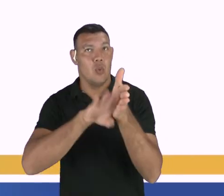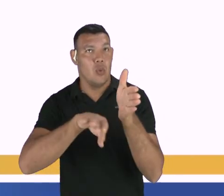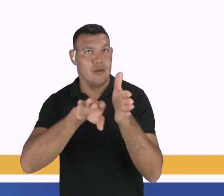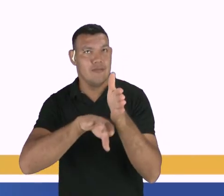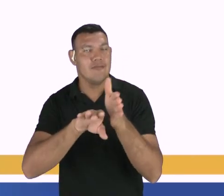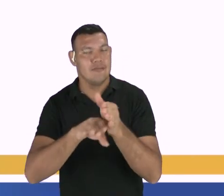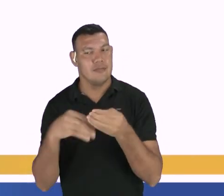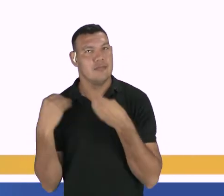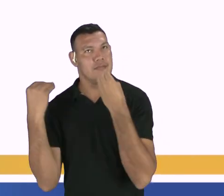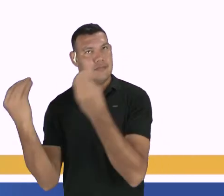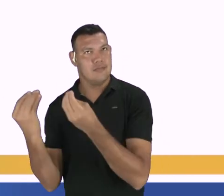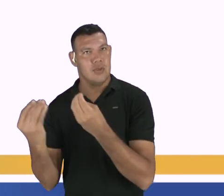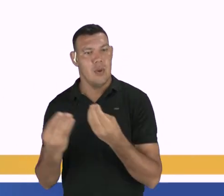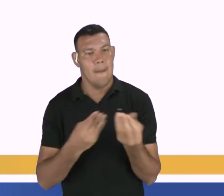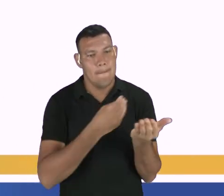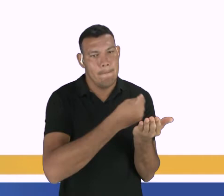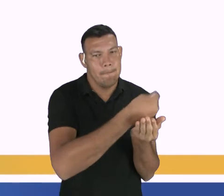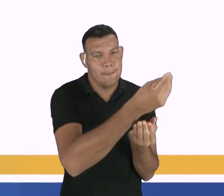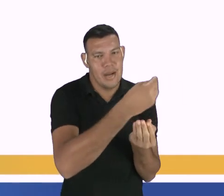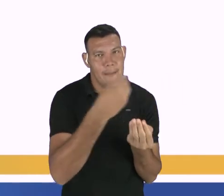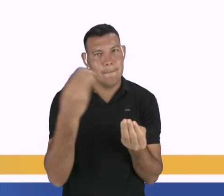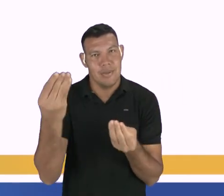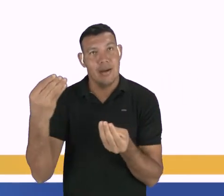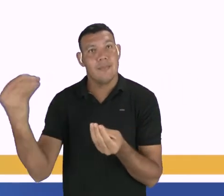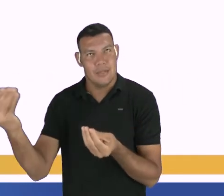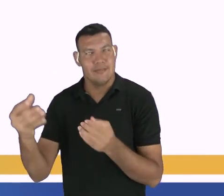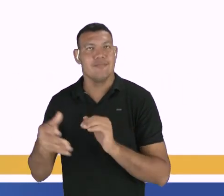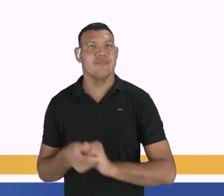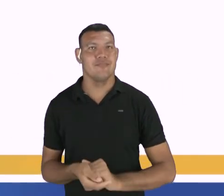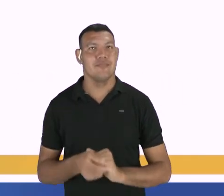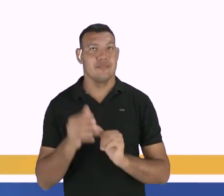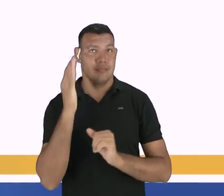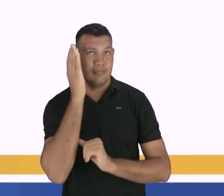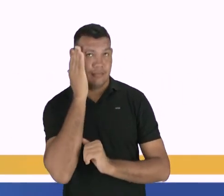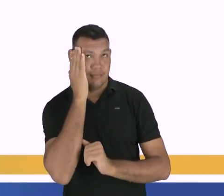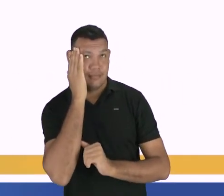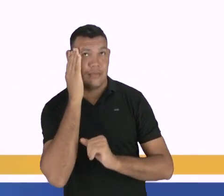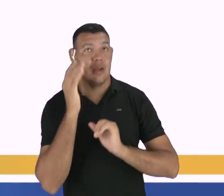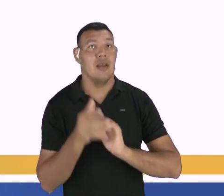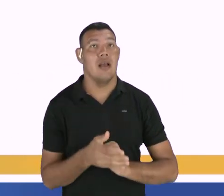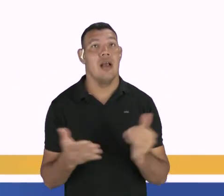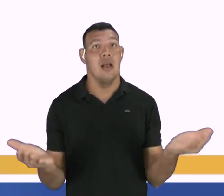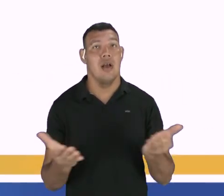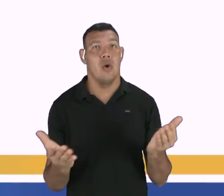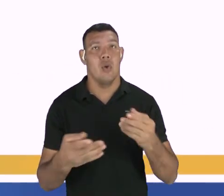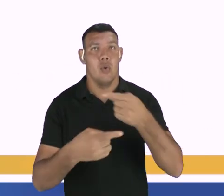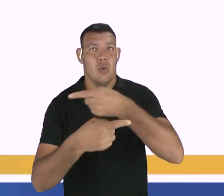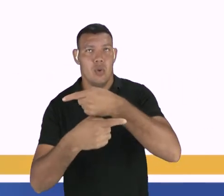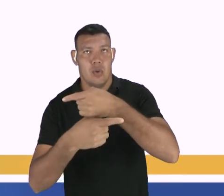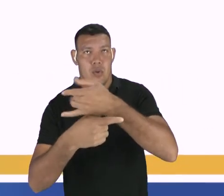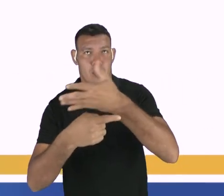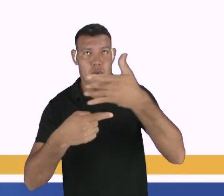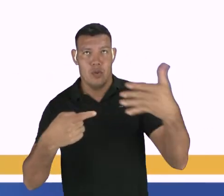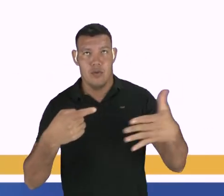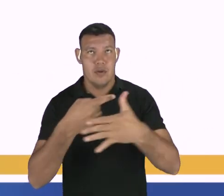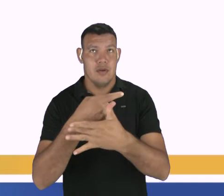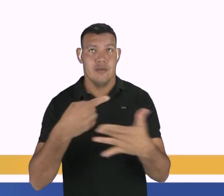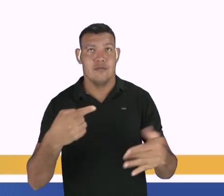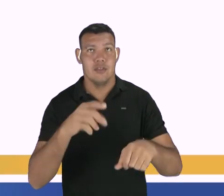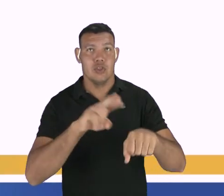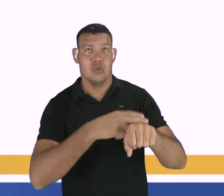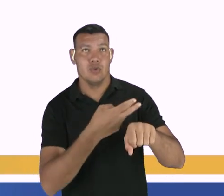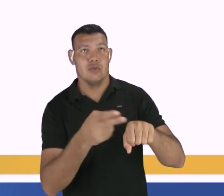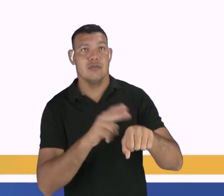1/4 mais 2/8. Então, a fração 1/4 tem denominador 4 e a fração 2/8